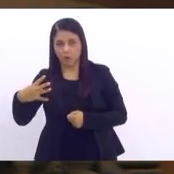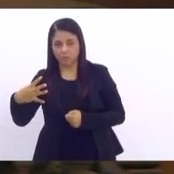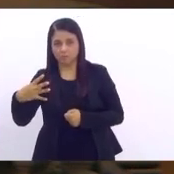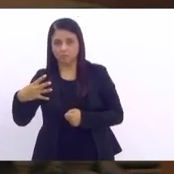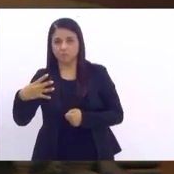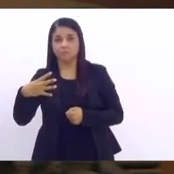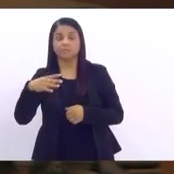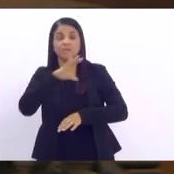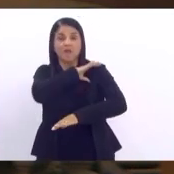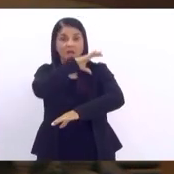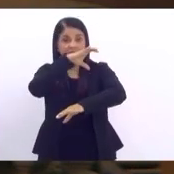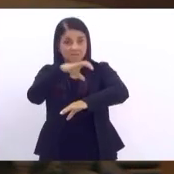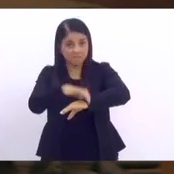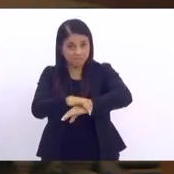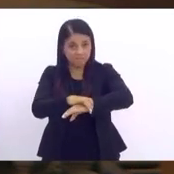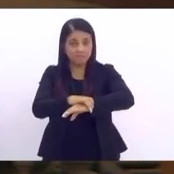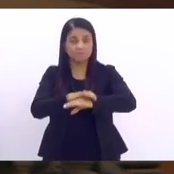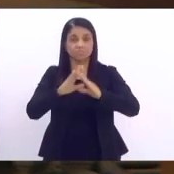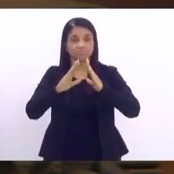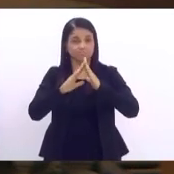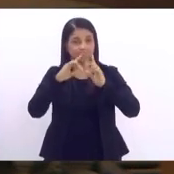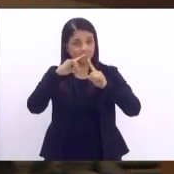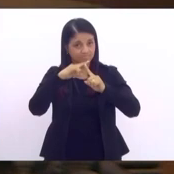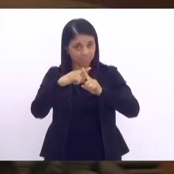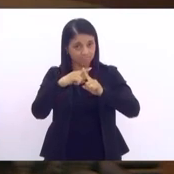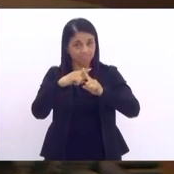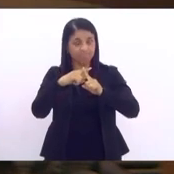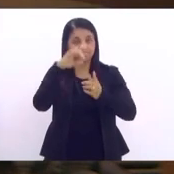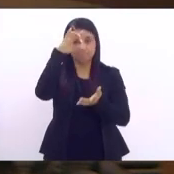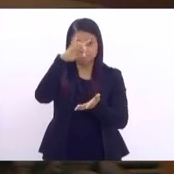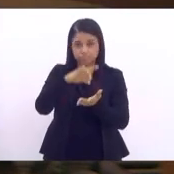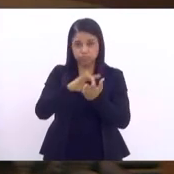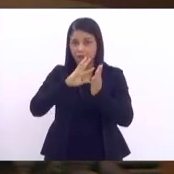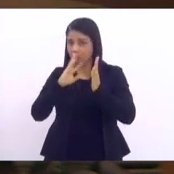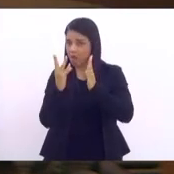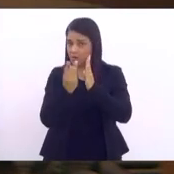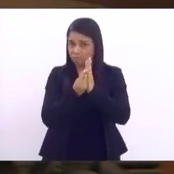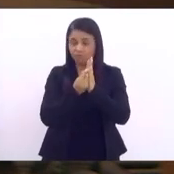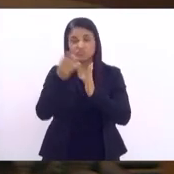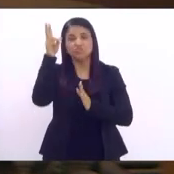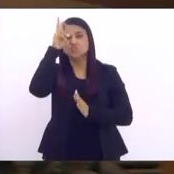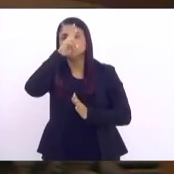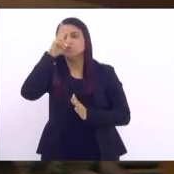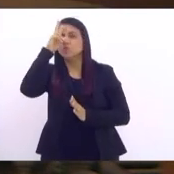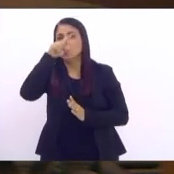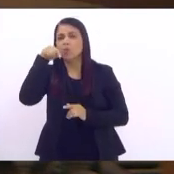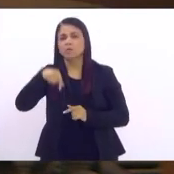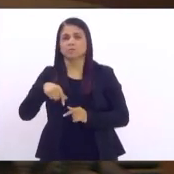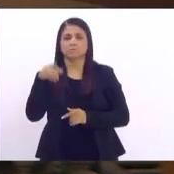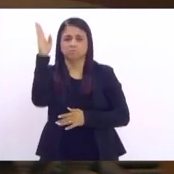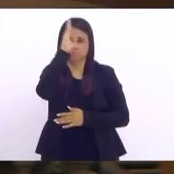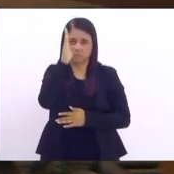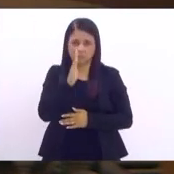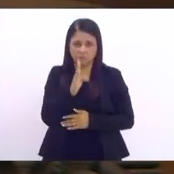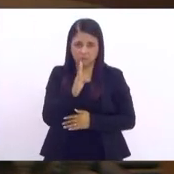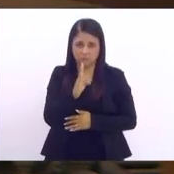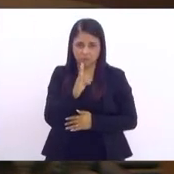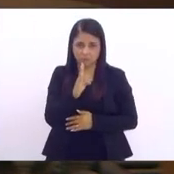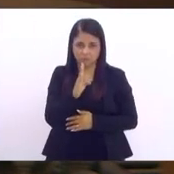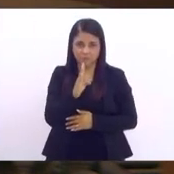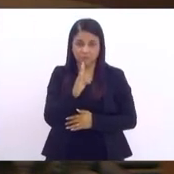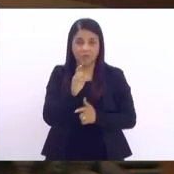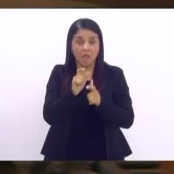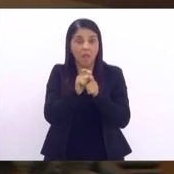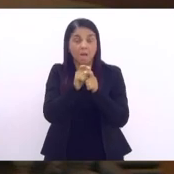uma igreja histórica no nosso país. No Brasil, é a maior denominação